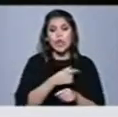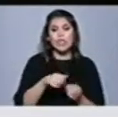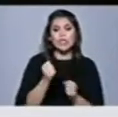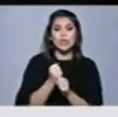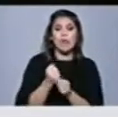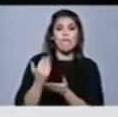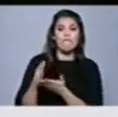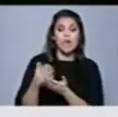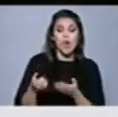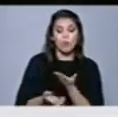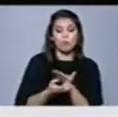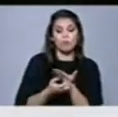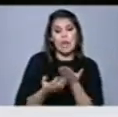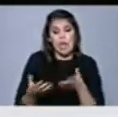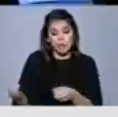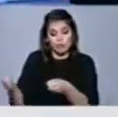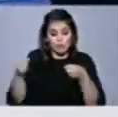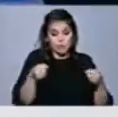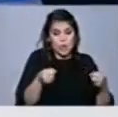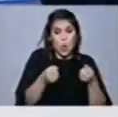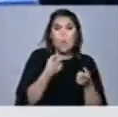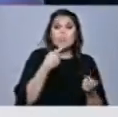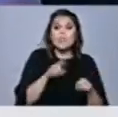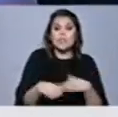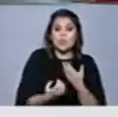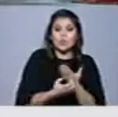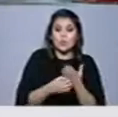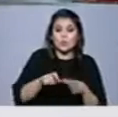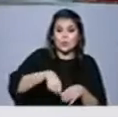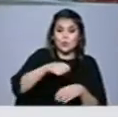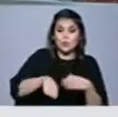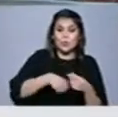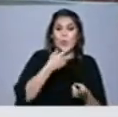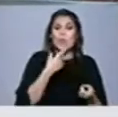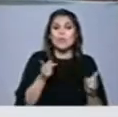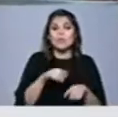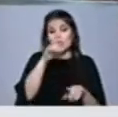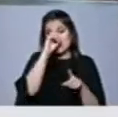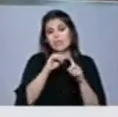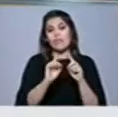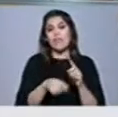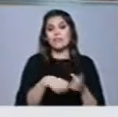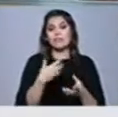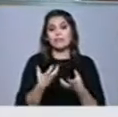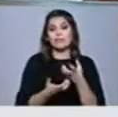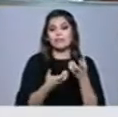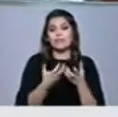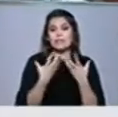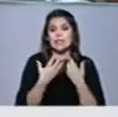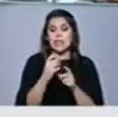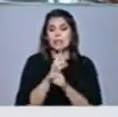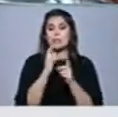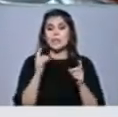do lume. E agora vamos levar então de novo o tacho ao lume para fazermos a nossa massa secar.